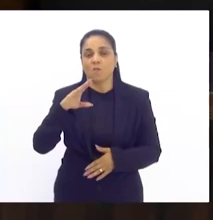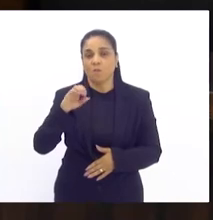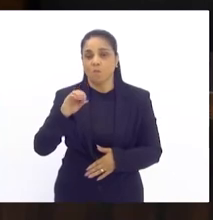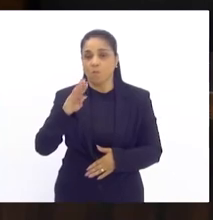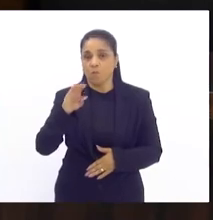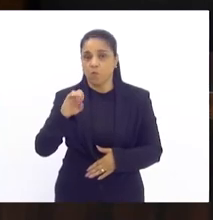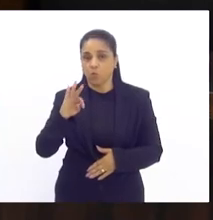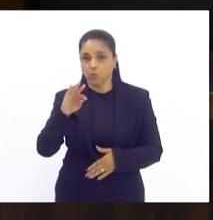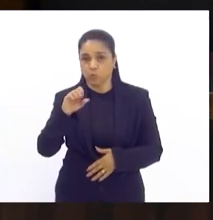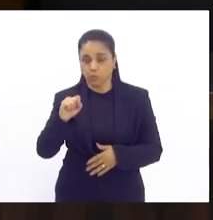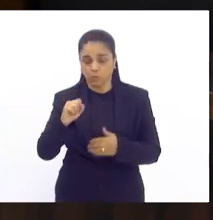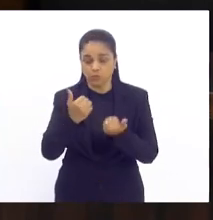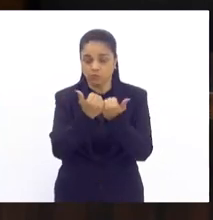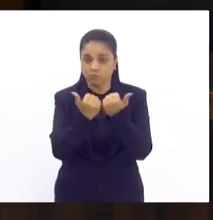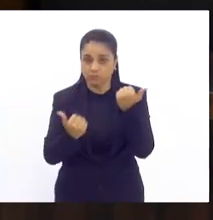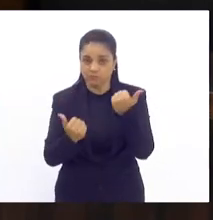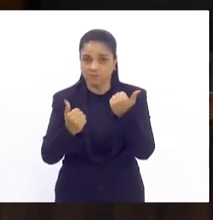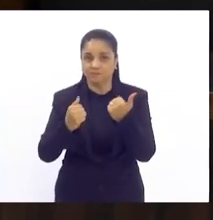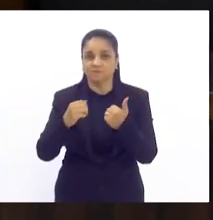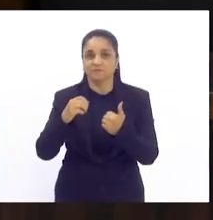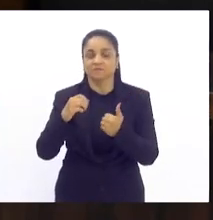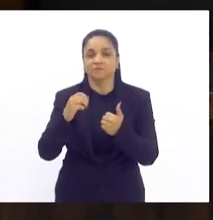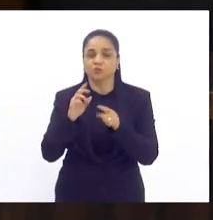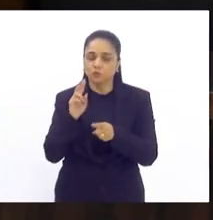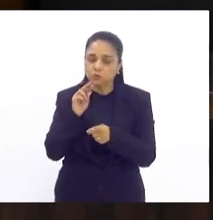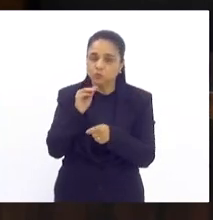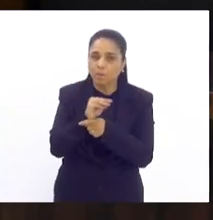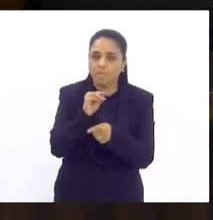proteção da Defesa Civil.